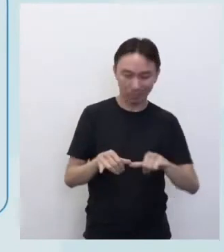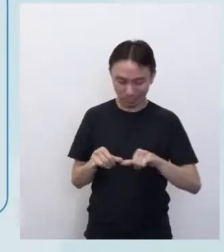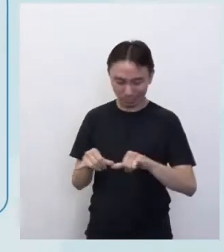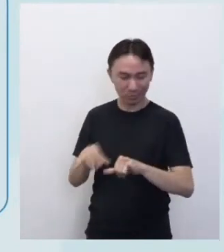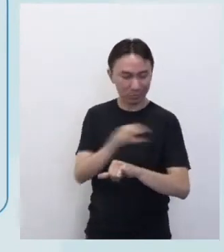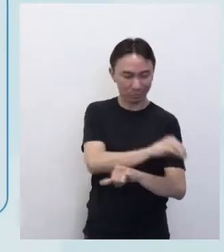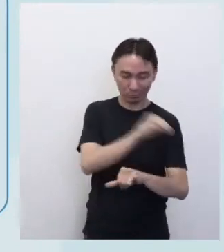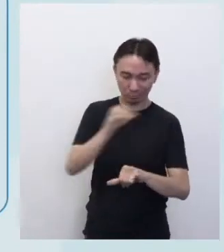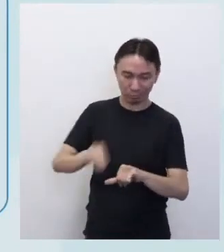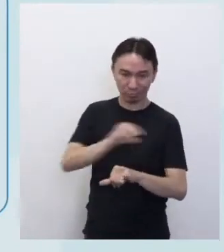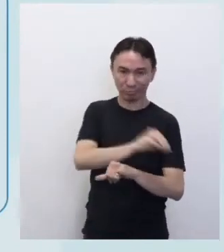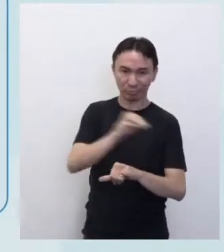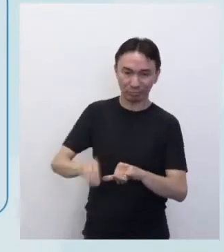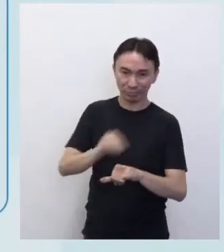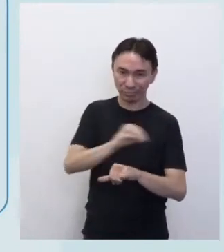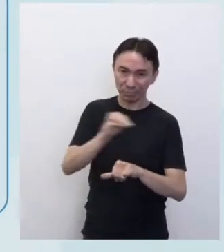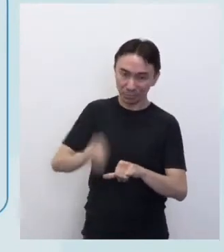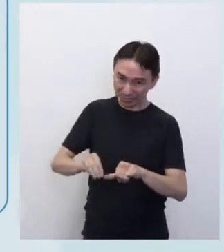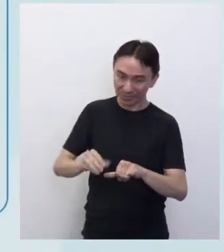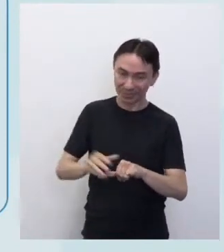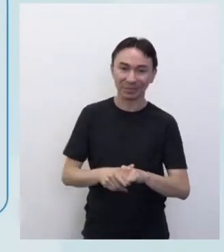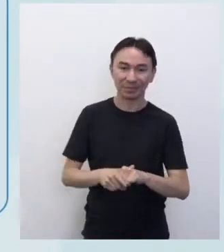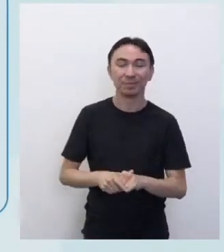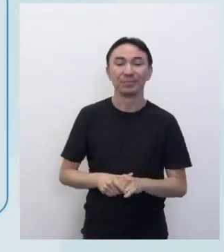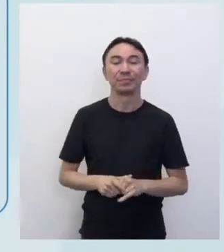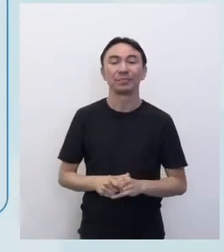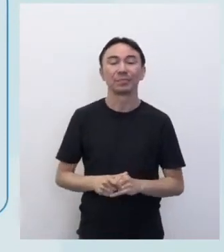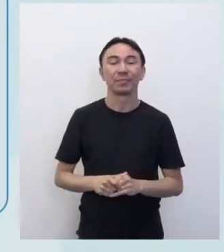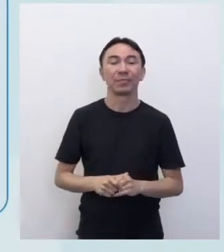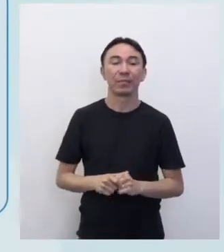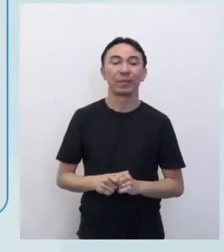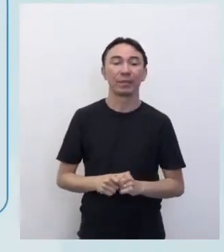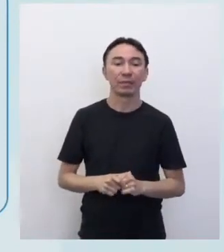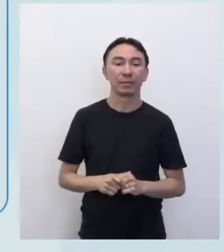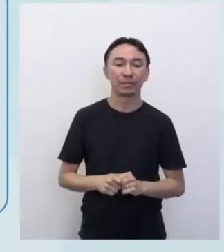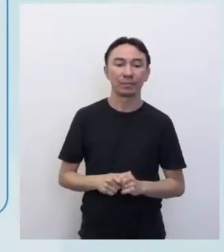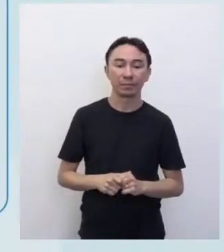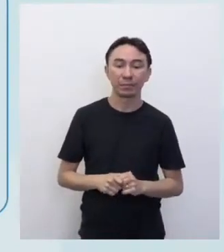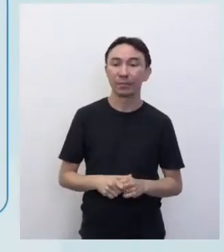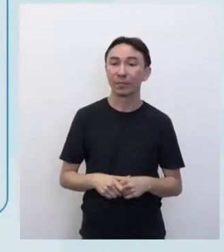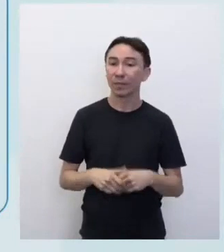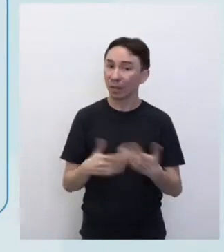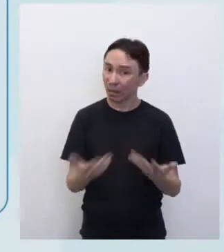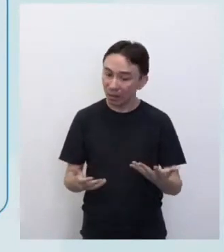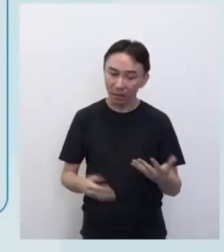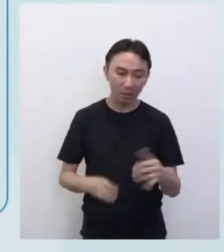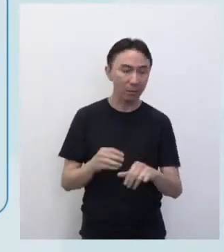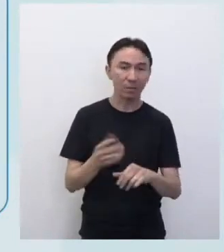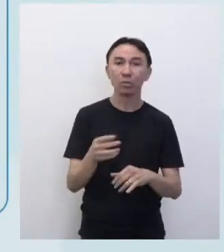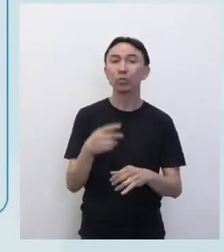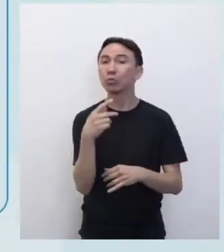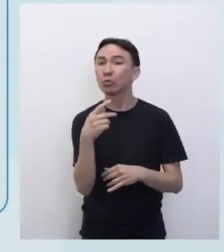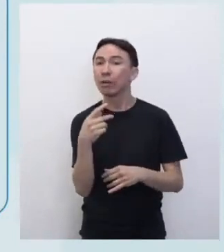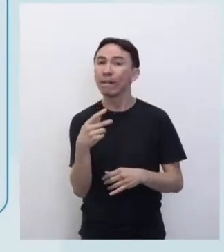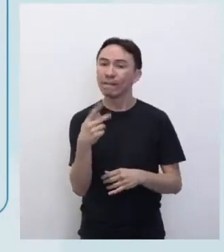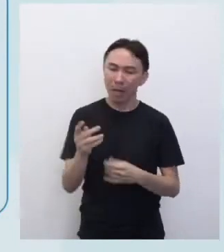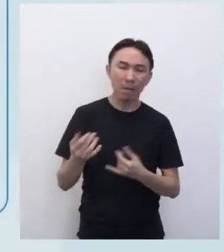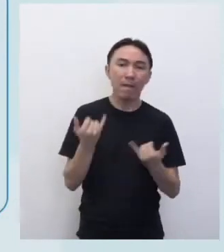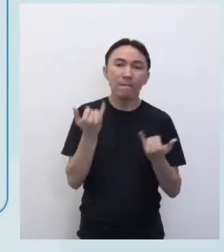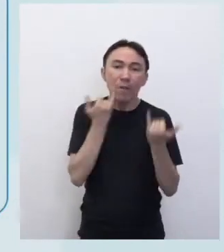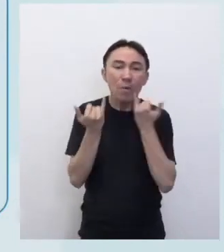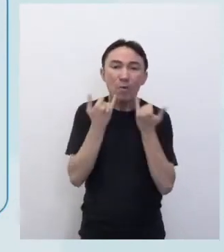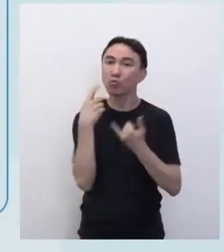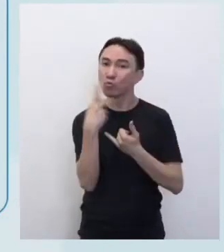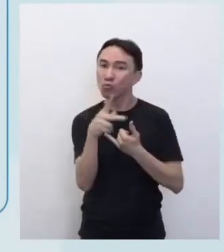And securely enter their payment information to complete their purchase. E insira com segurança suas informações de pagamento